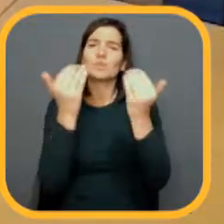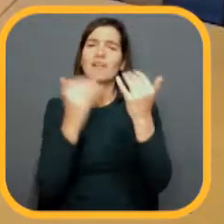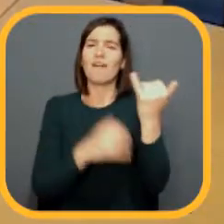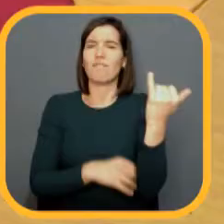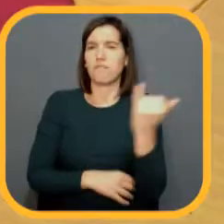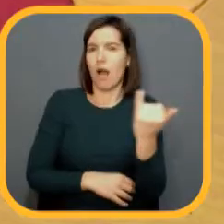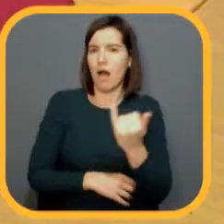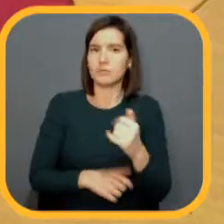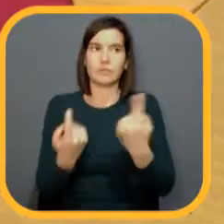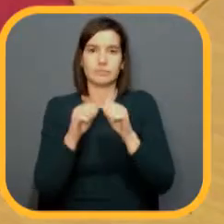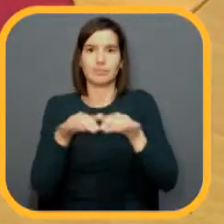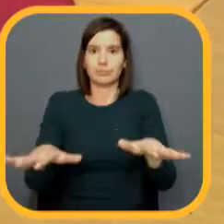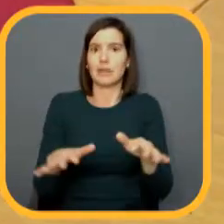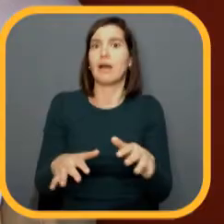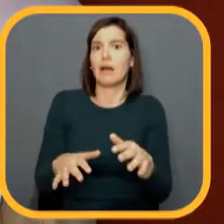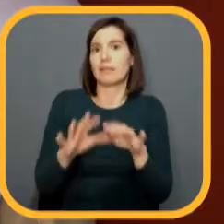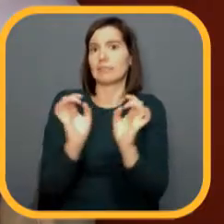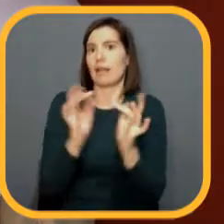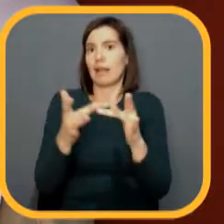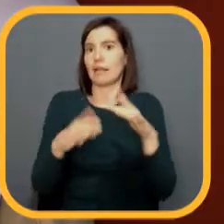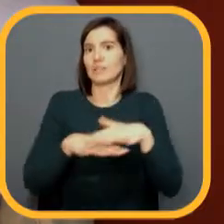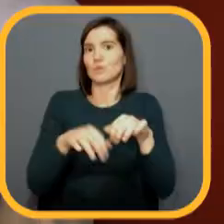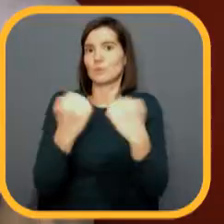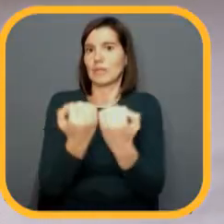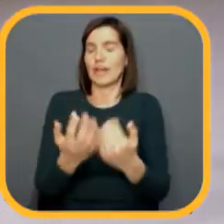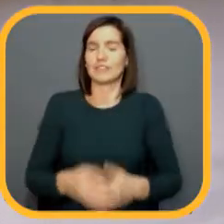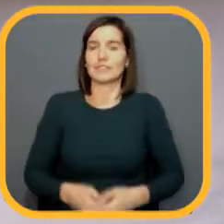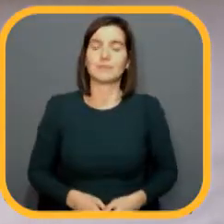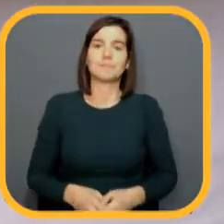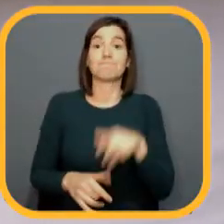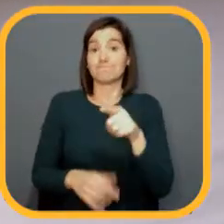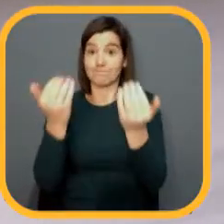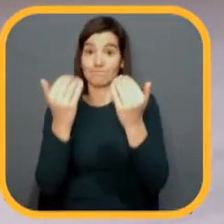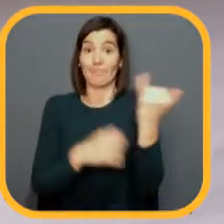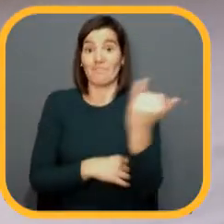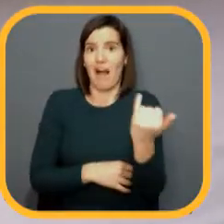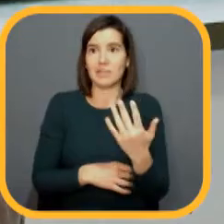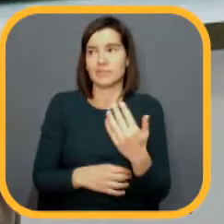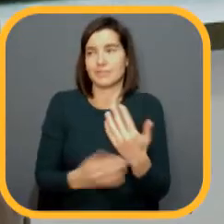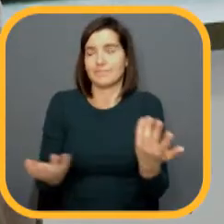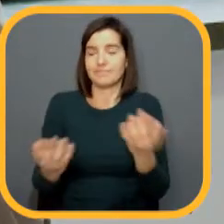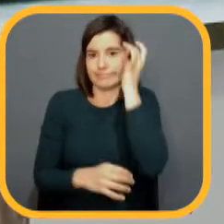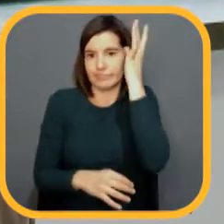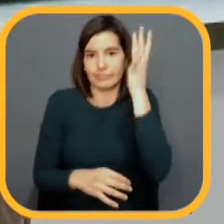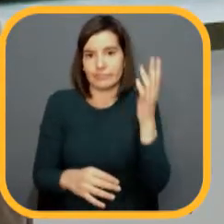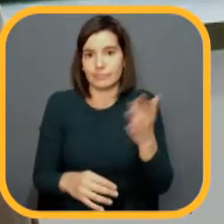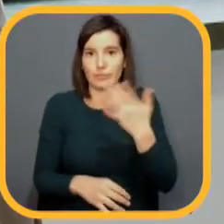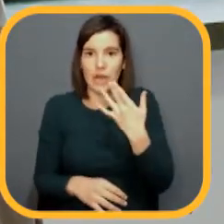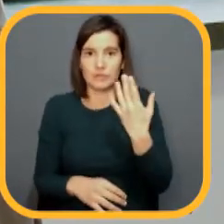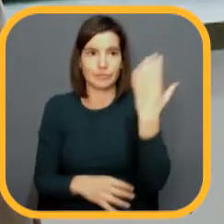as fake news, muitas vezes espalhadas através das redes sociais. Muitos destas fake news, destas